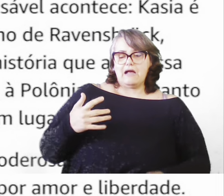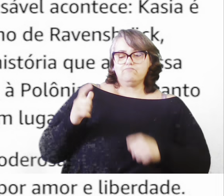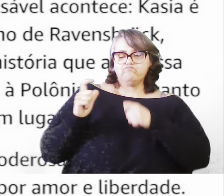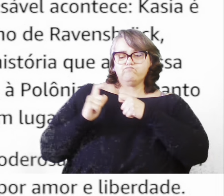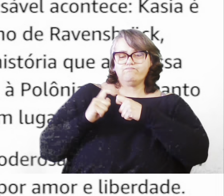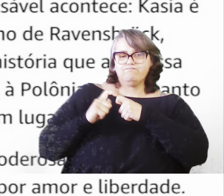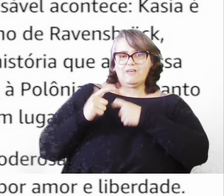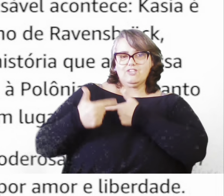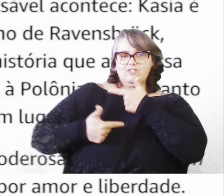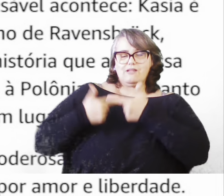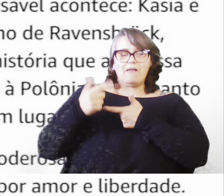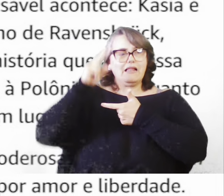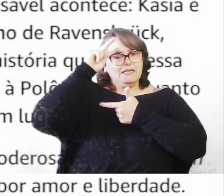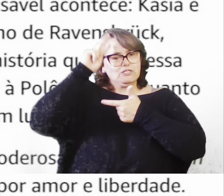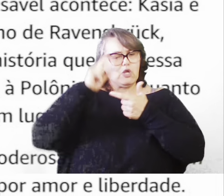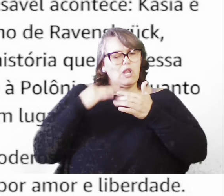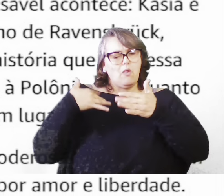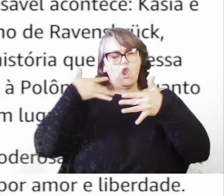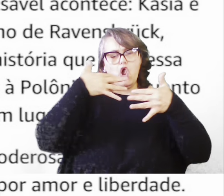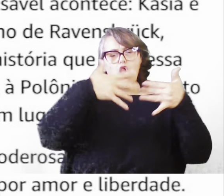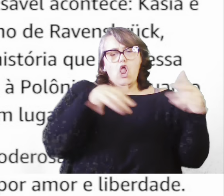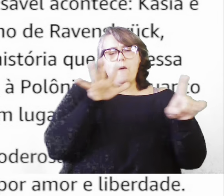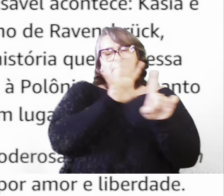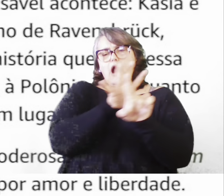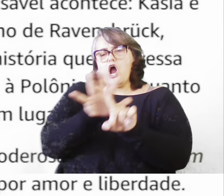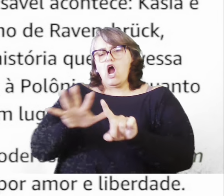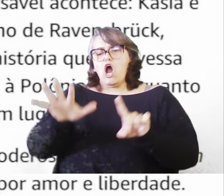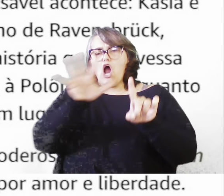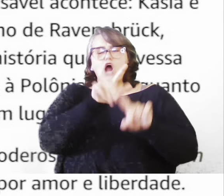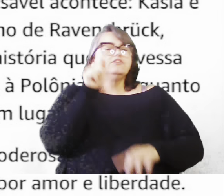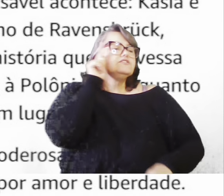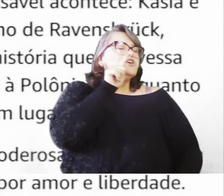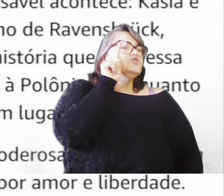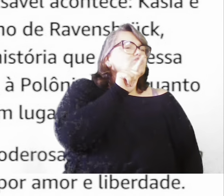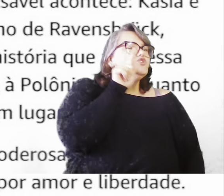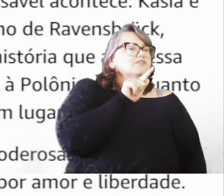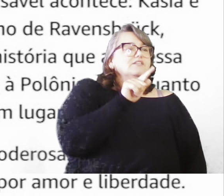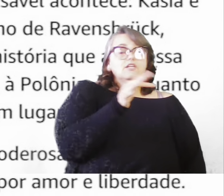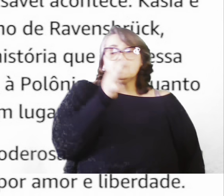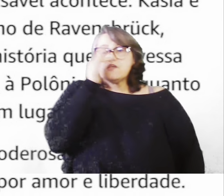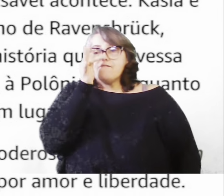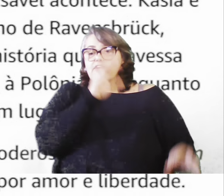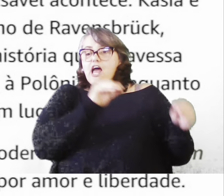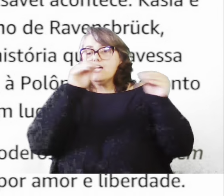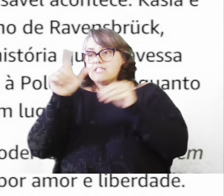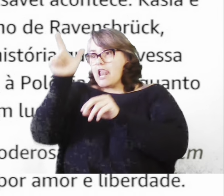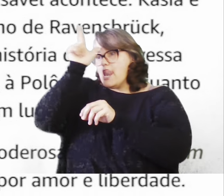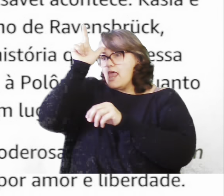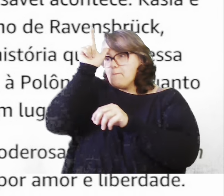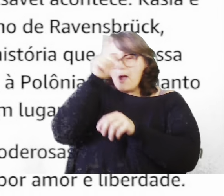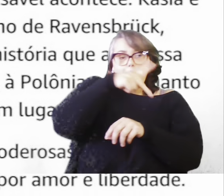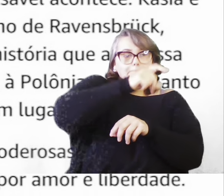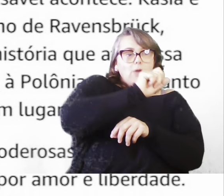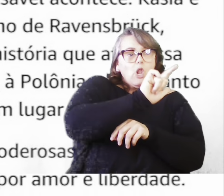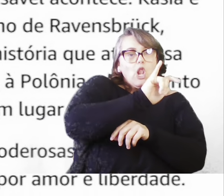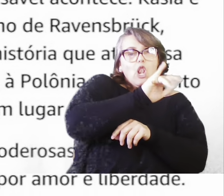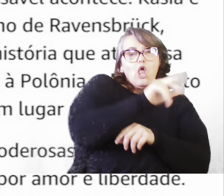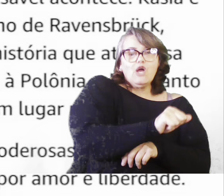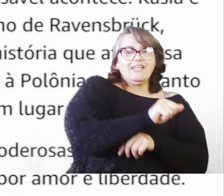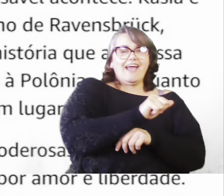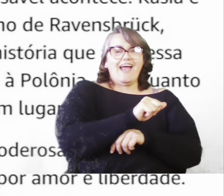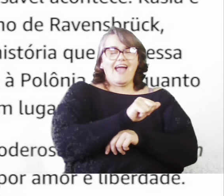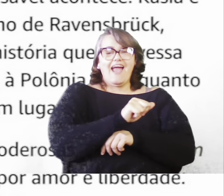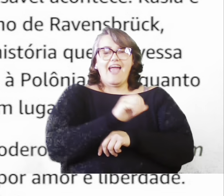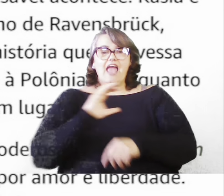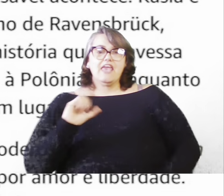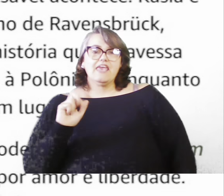controversa medicina. Uma história que atravessa continentes, dos Estados Unidos à França, da Alemanha à